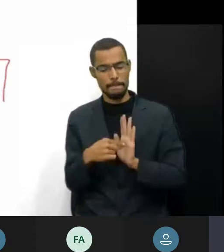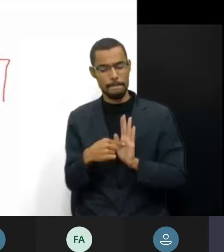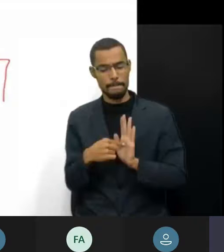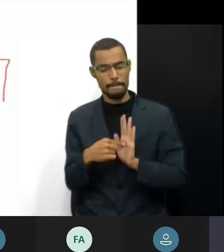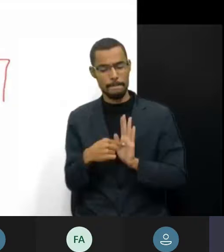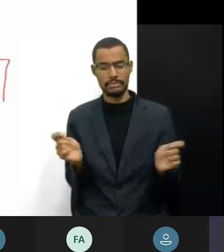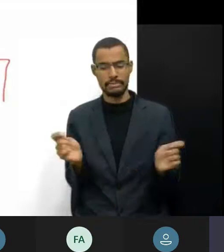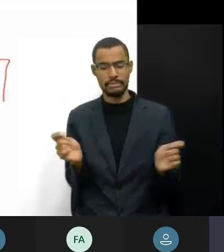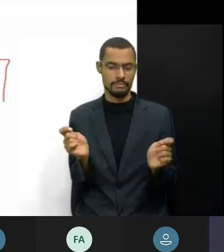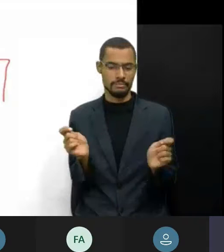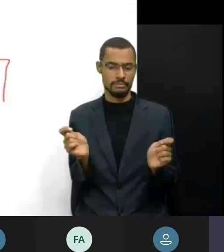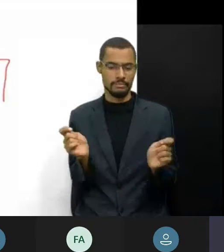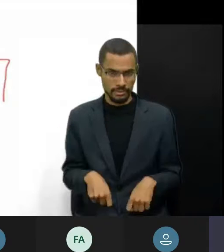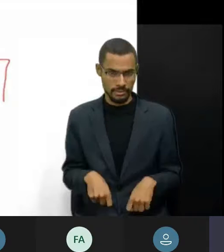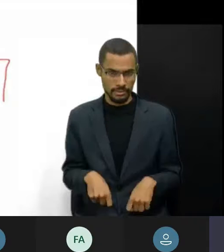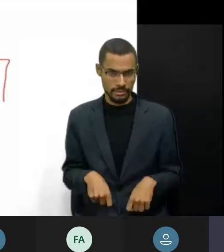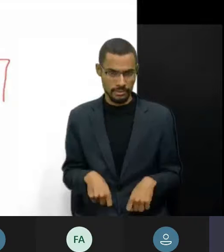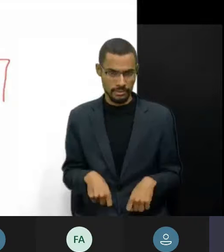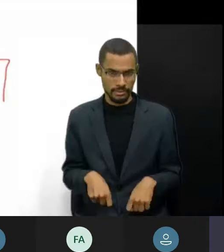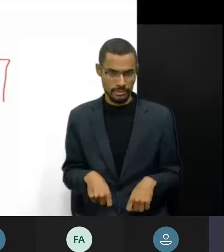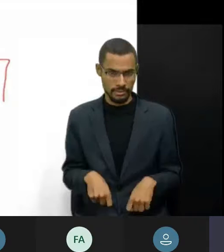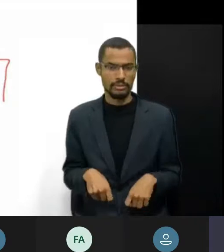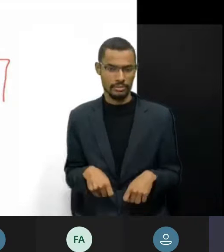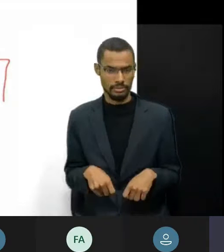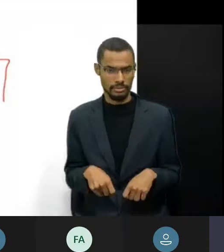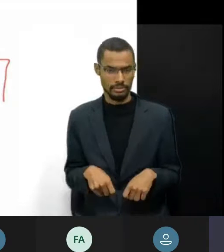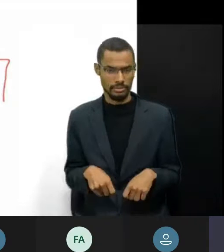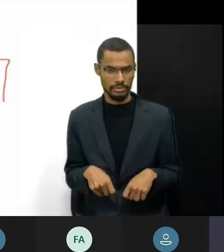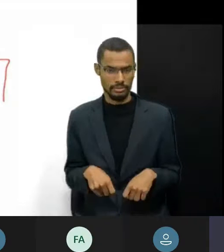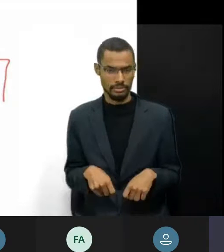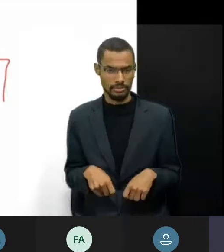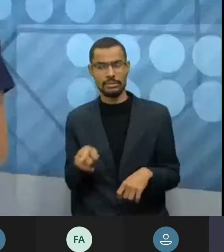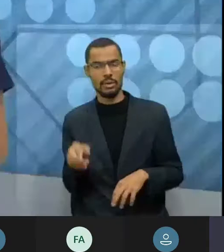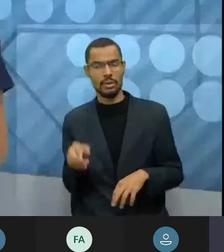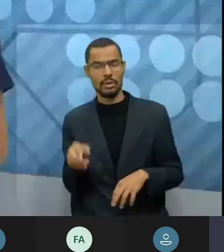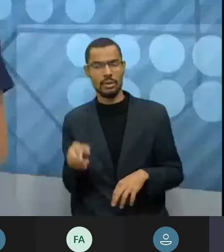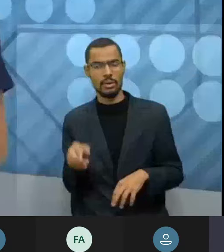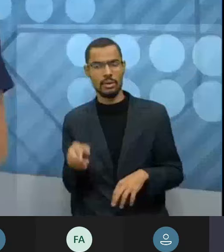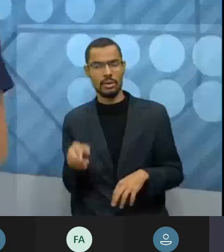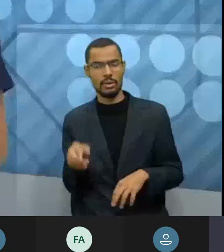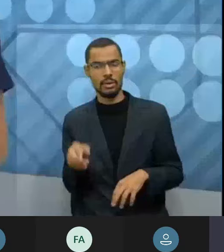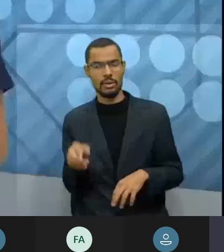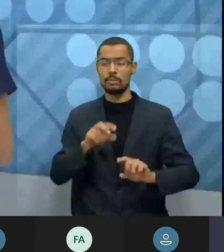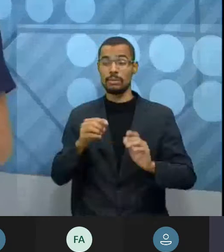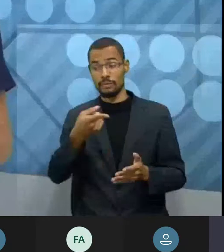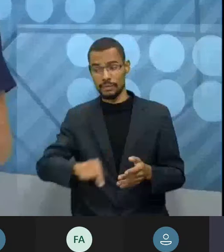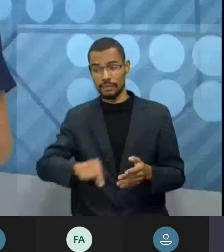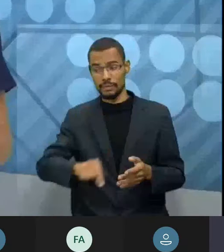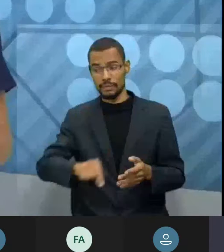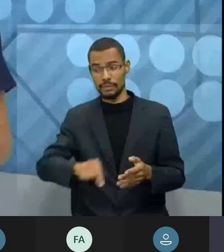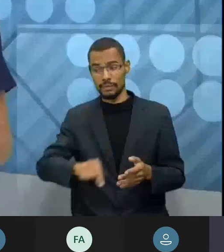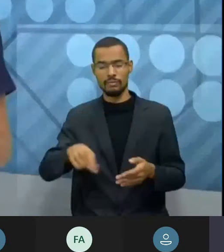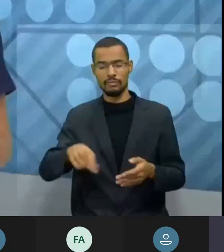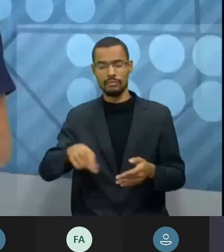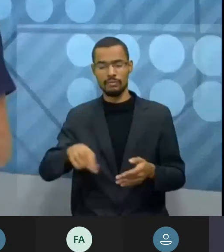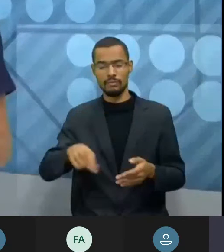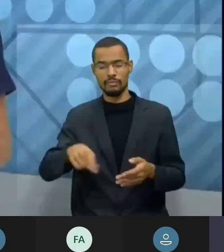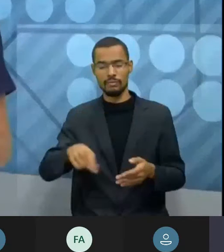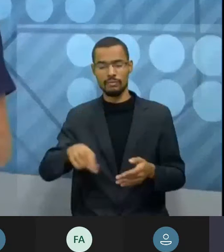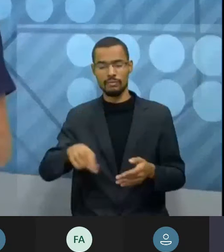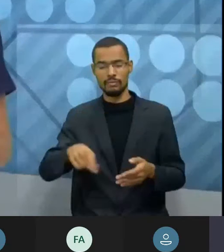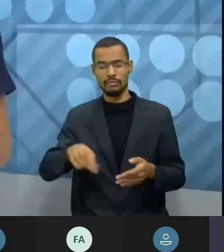vão construir um relatório da nossa aula prática. Então, sempre é importante esquematizar, então, essas